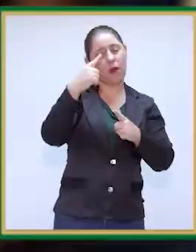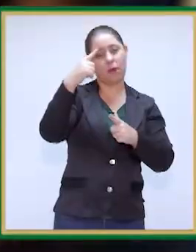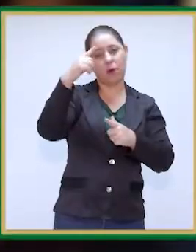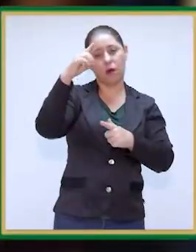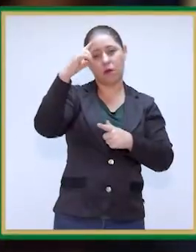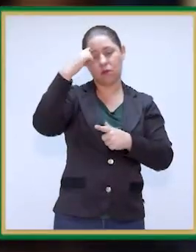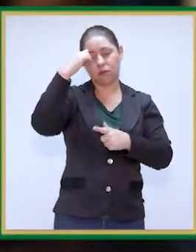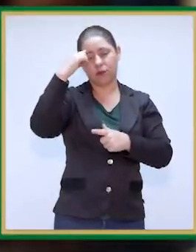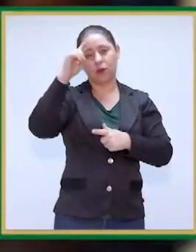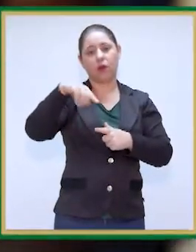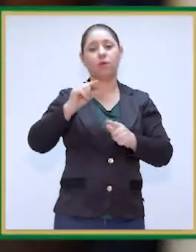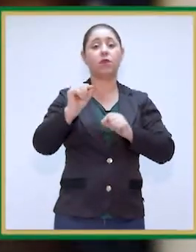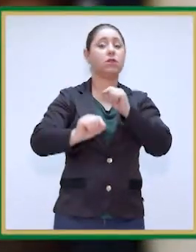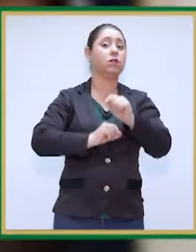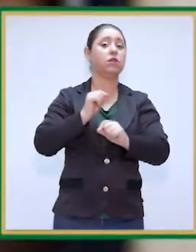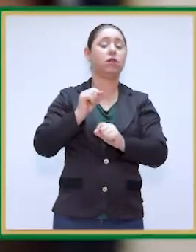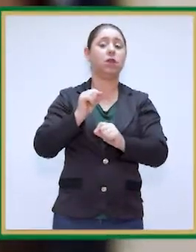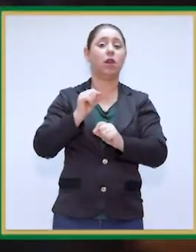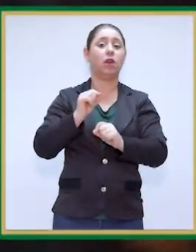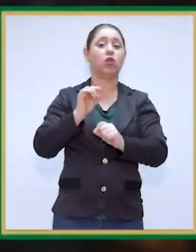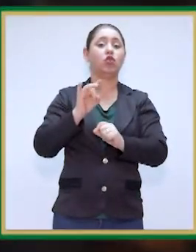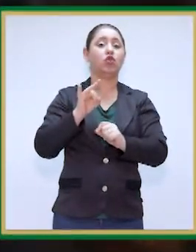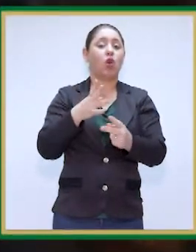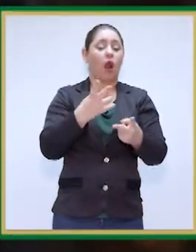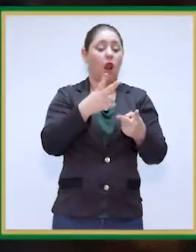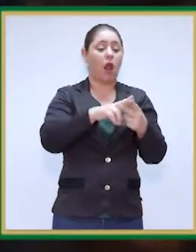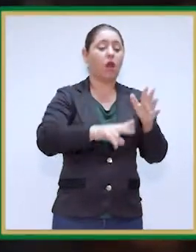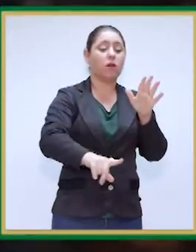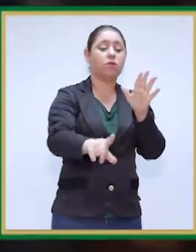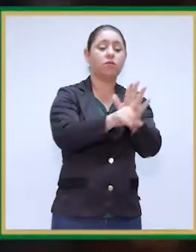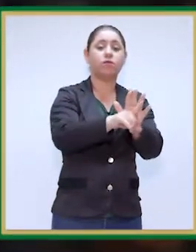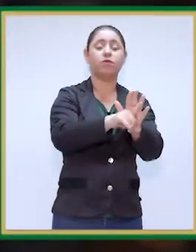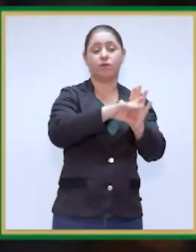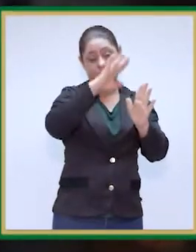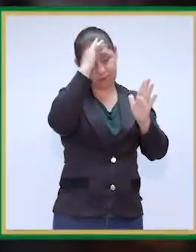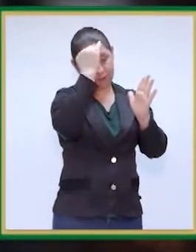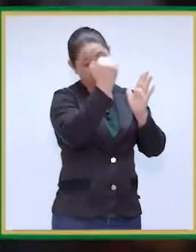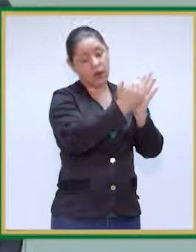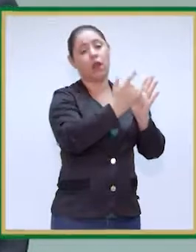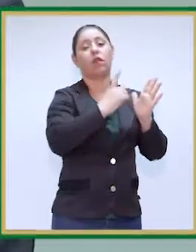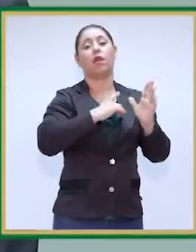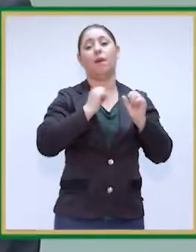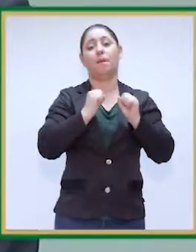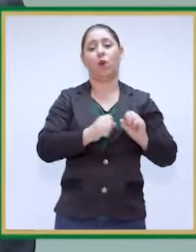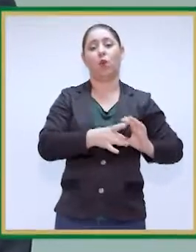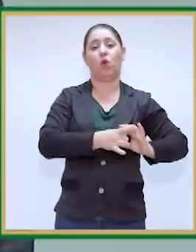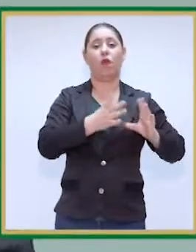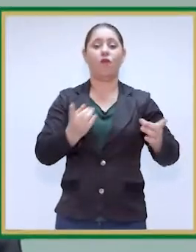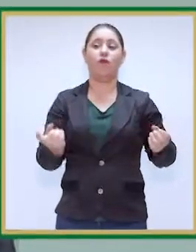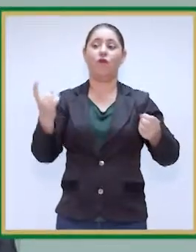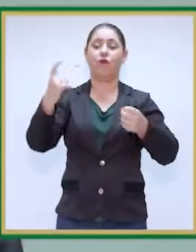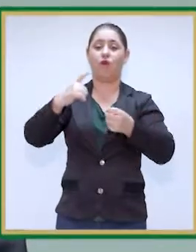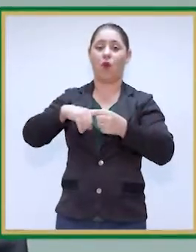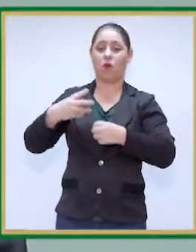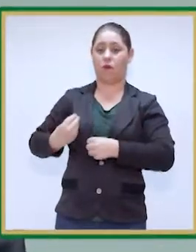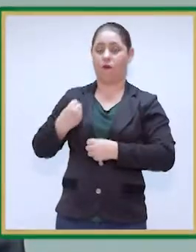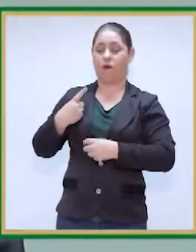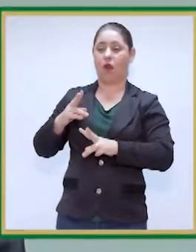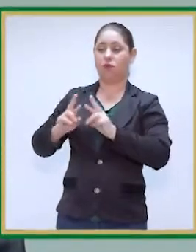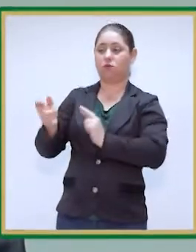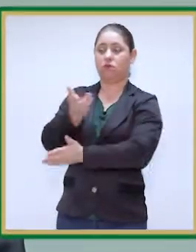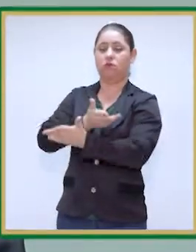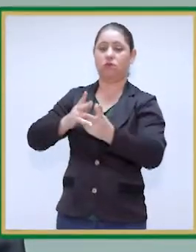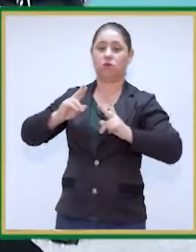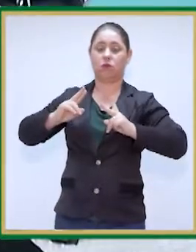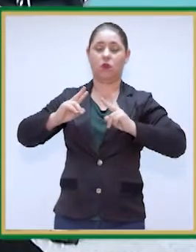segurança em ambiente prisional, para que seja cumprida tão somente a lei, ou seja, para que ela tenha possibilidade de retorno ao convívio